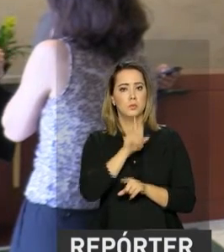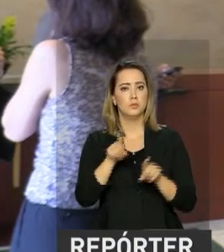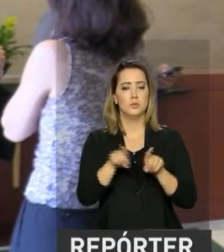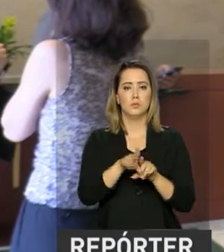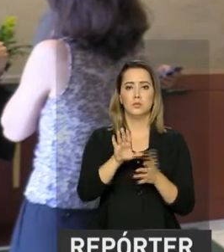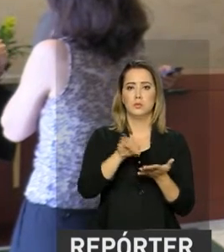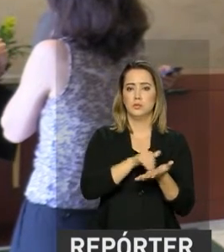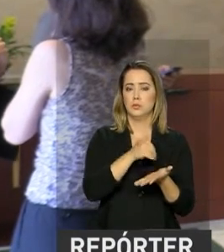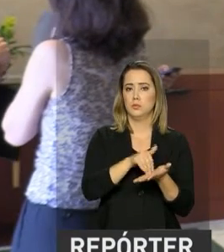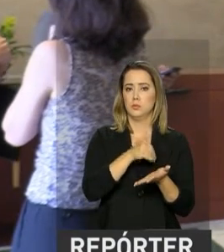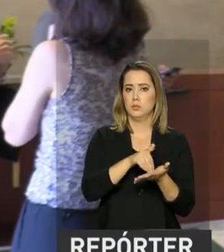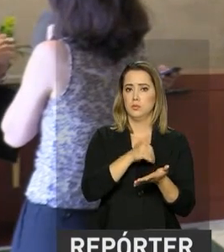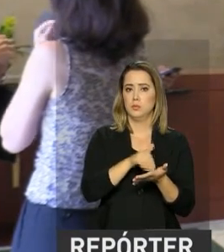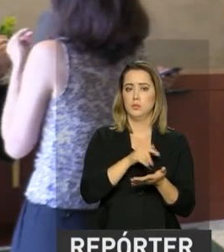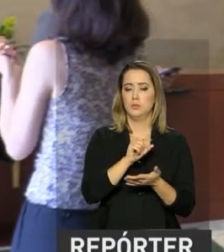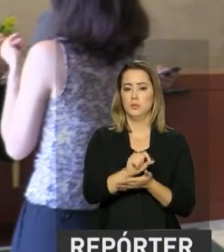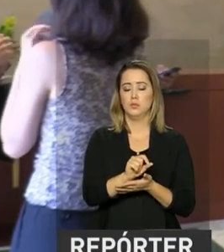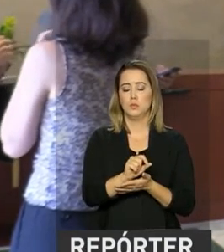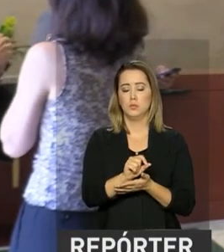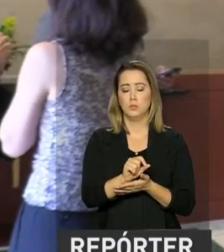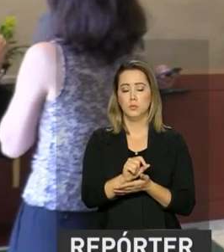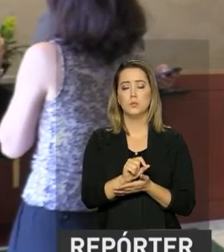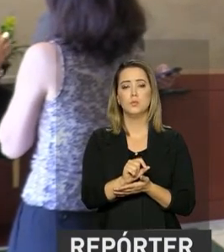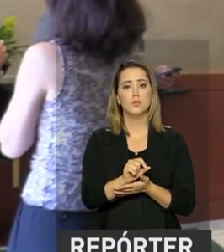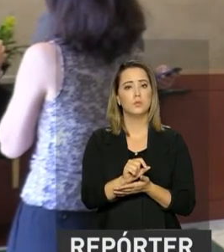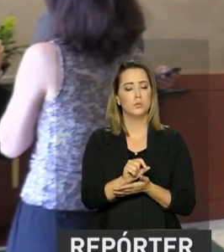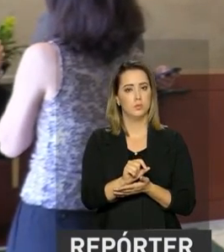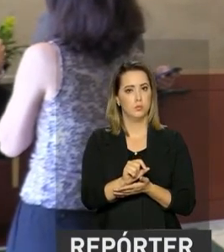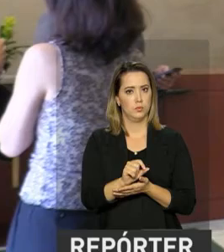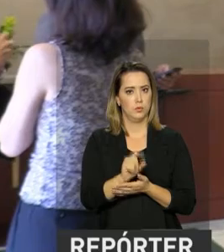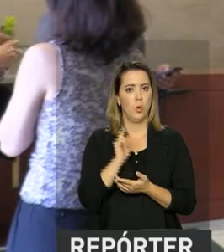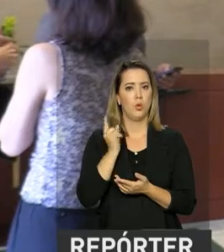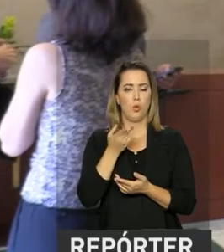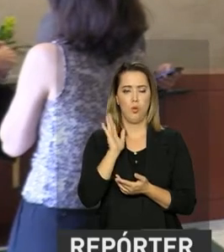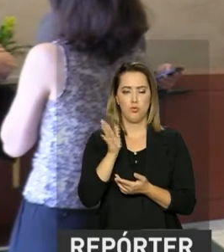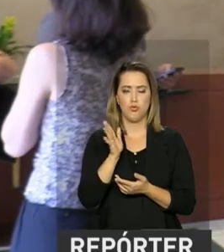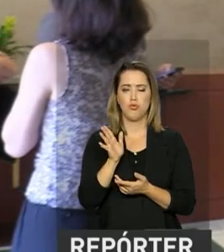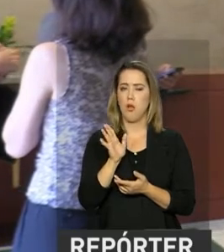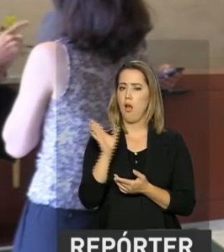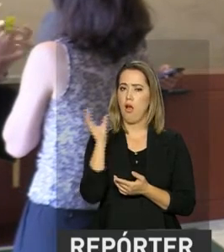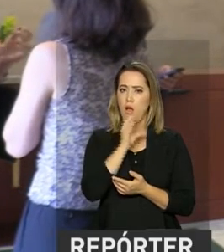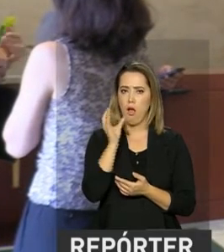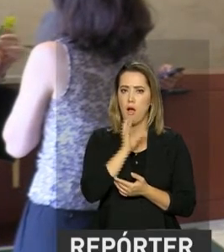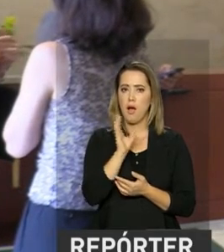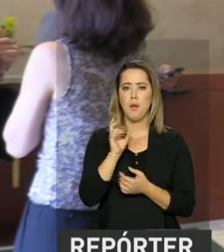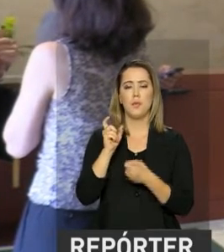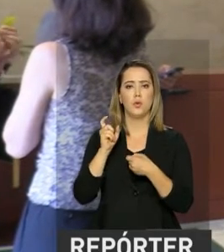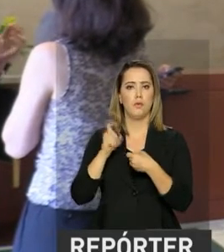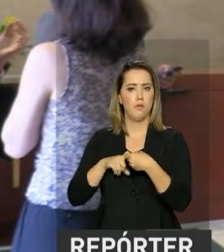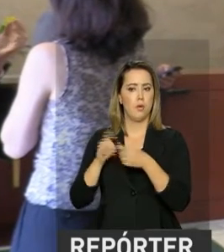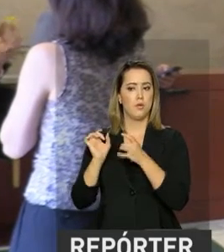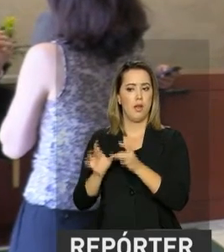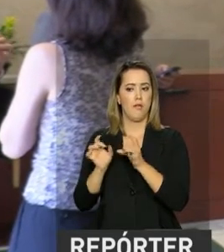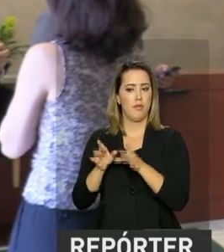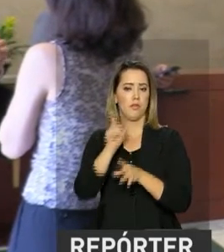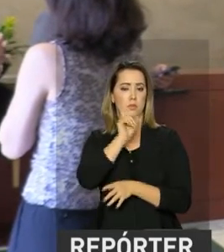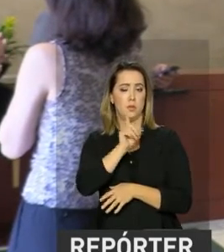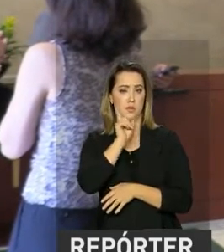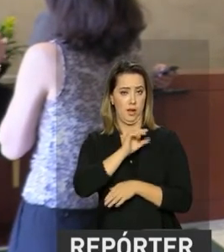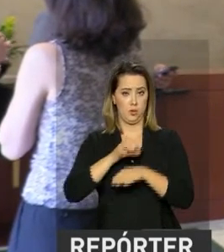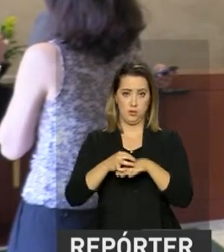secretário Sonny Perdue, que nós logo possamos voltar a esse mercado. Eu